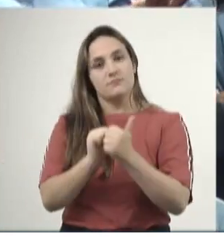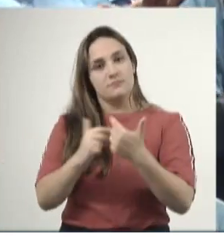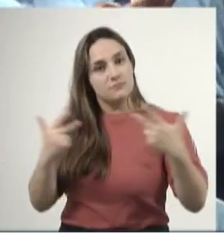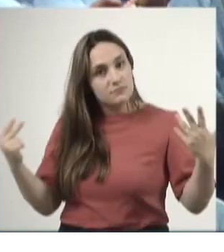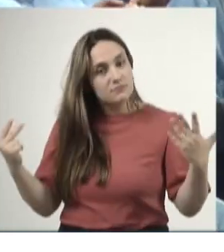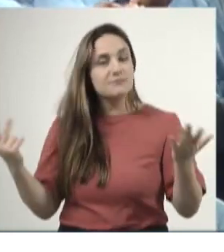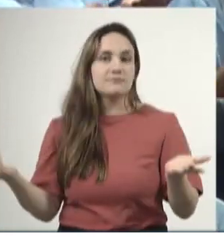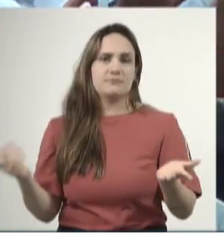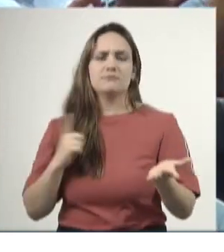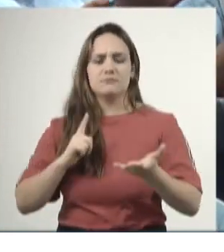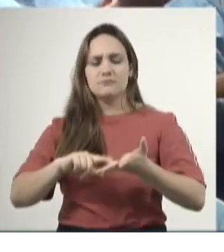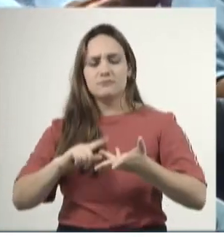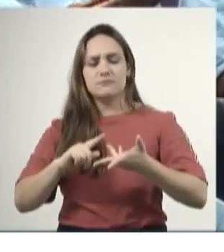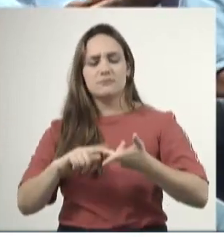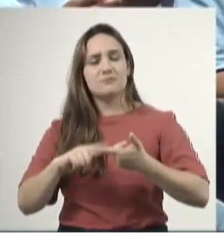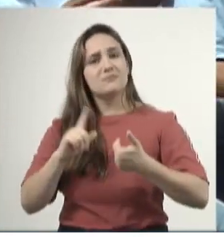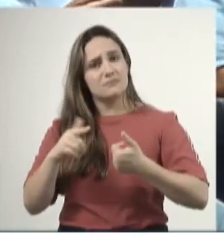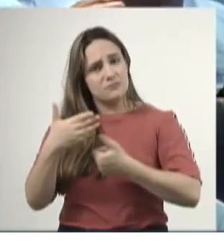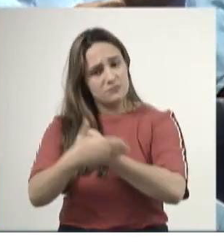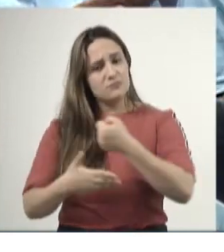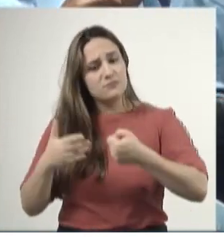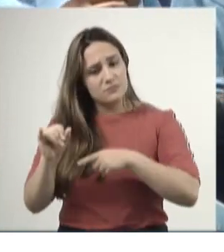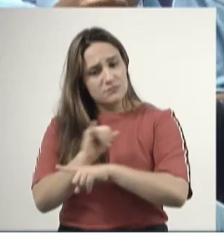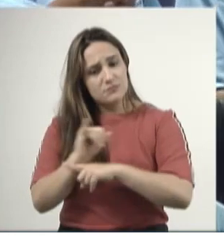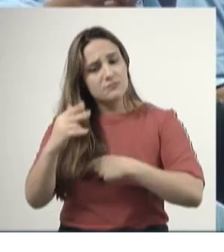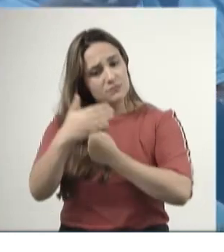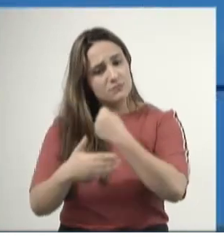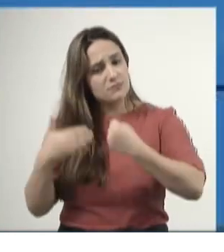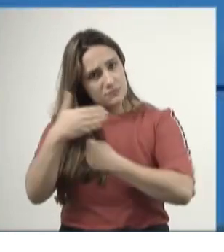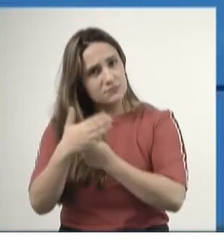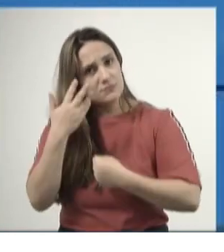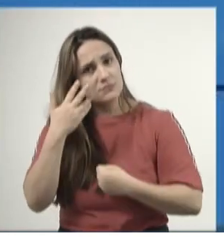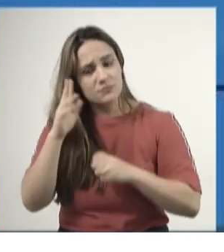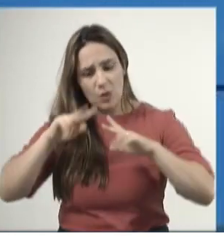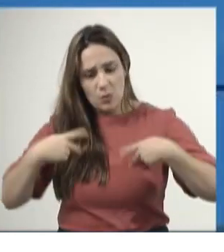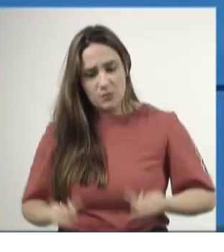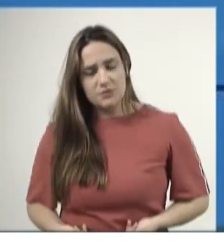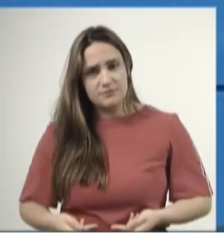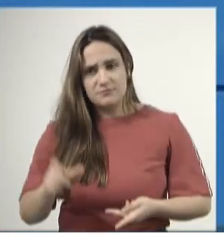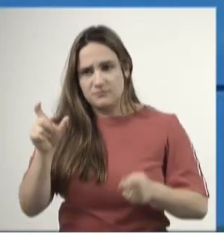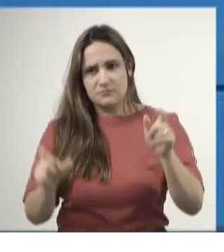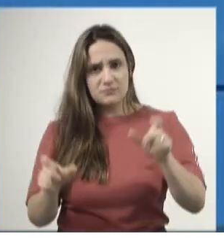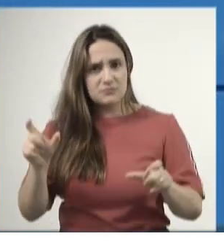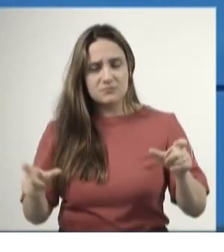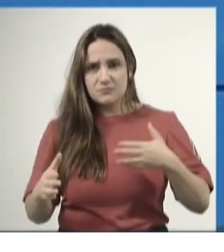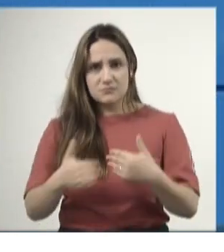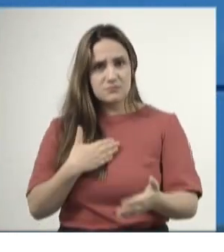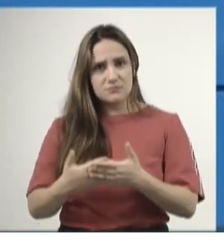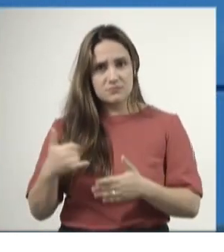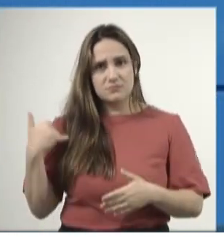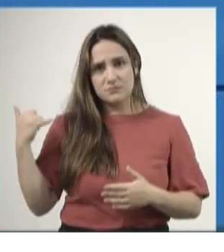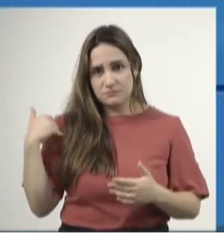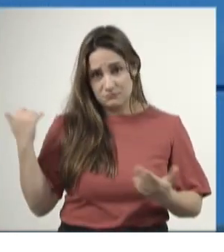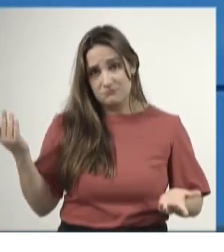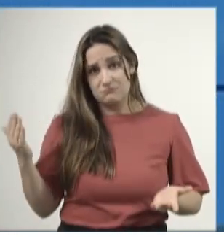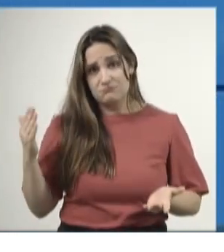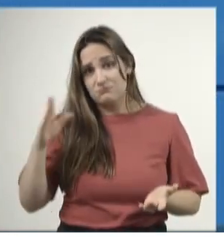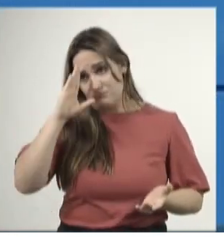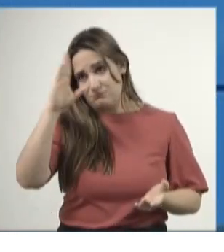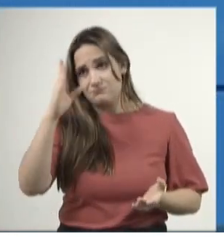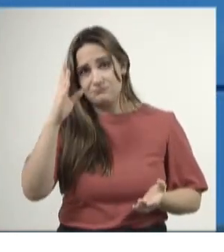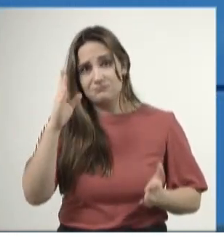esportes, né? Isso são elementos de proteção a qualquer ser humano, em qualquer idade, principalmente a